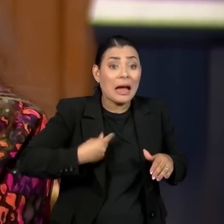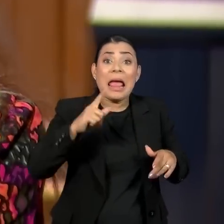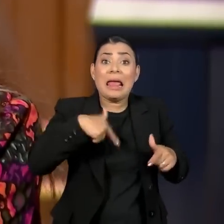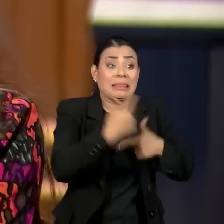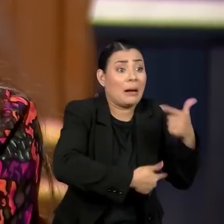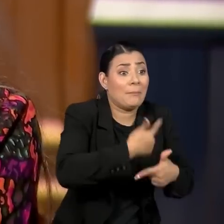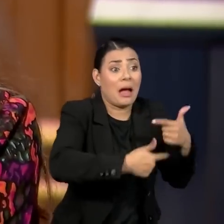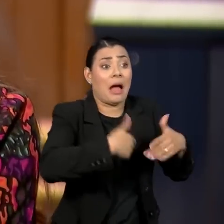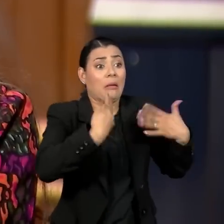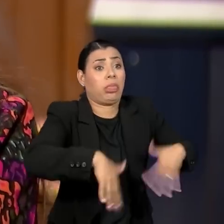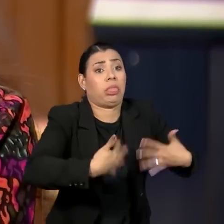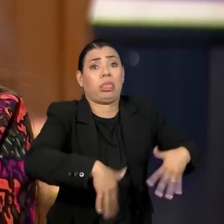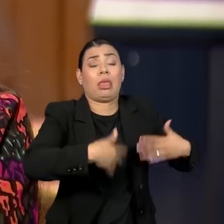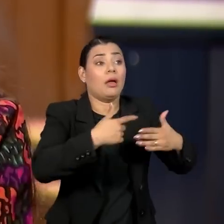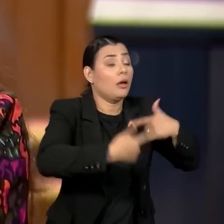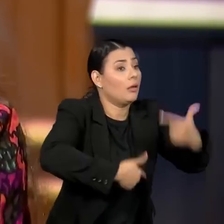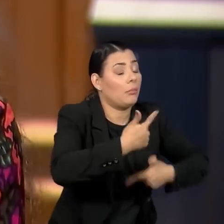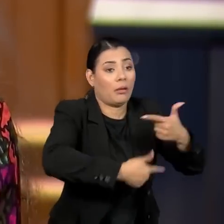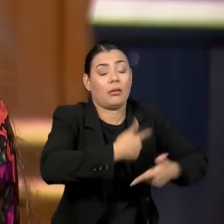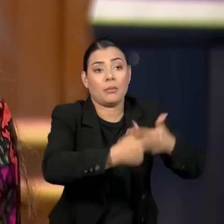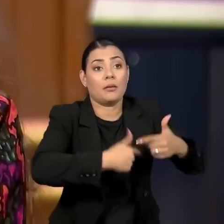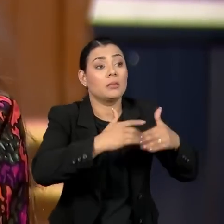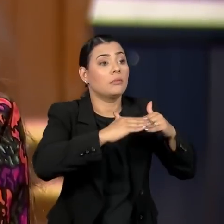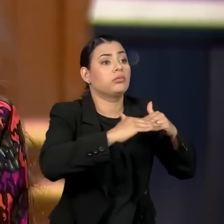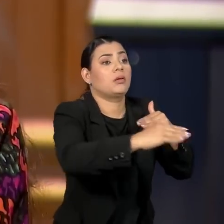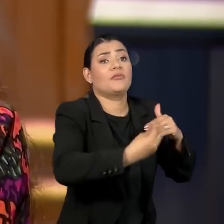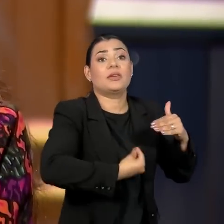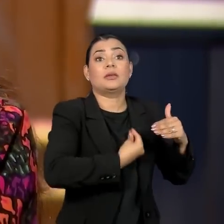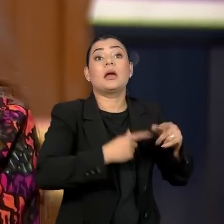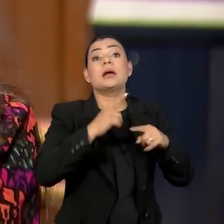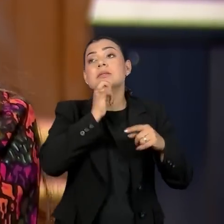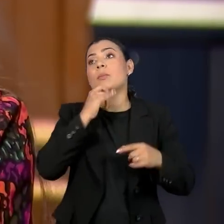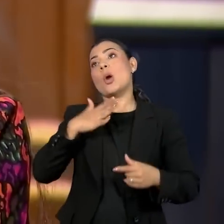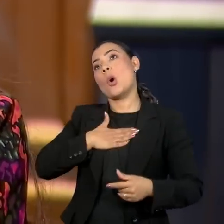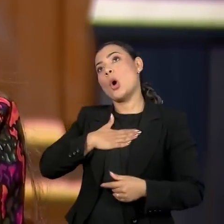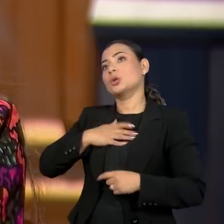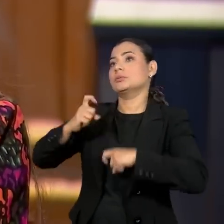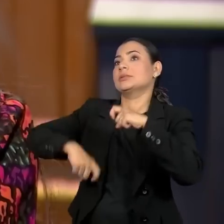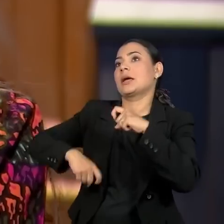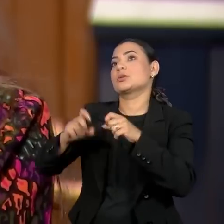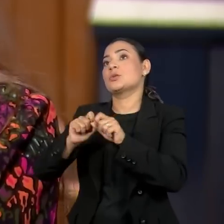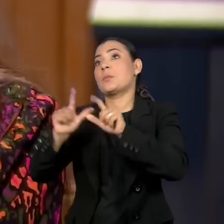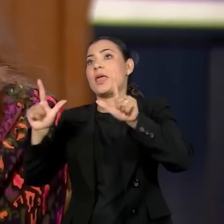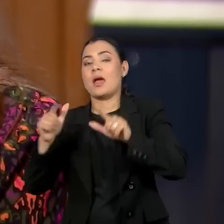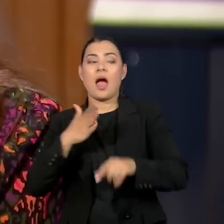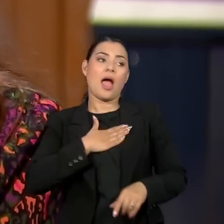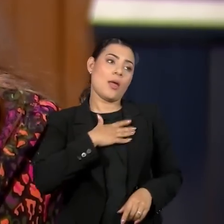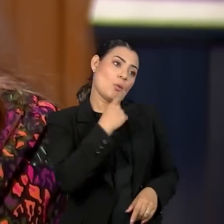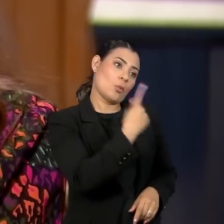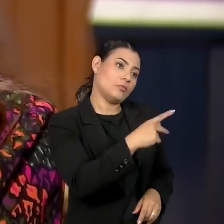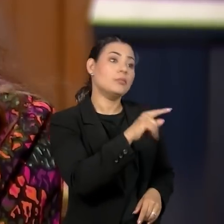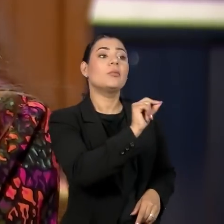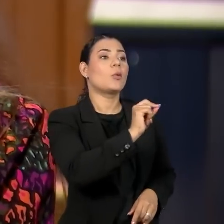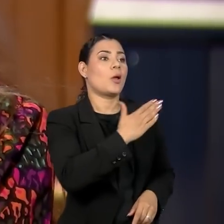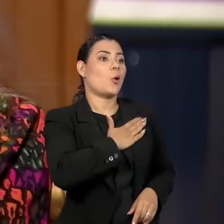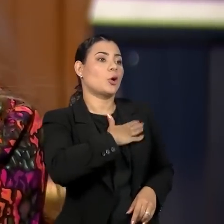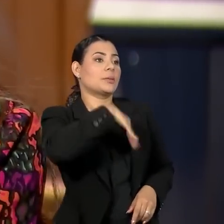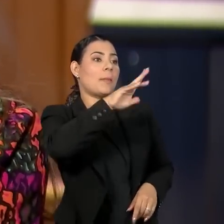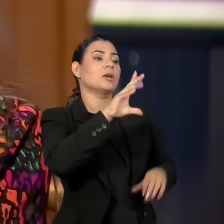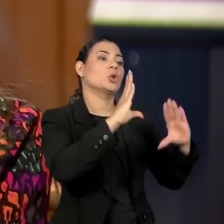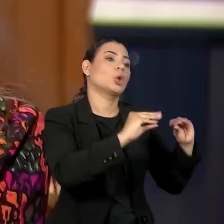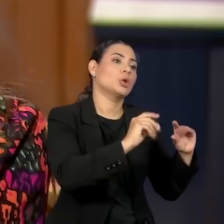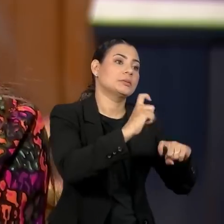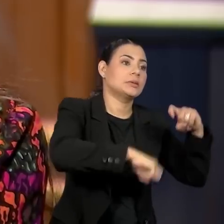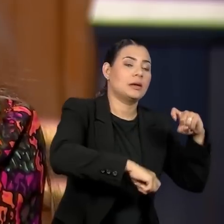Pessoas que têm desejos em momentos diferentes, você pode gostar de transar de manhã e eu à noite. Então, qual o problema